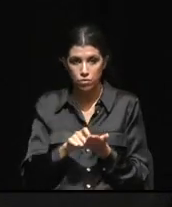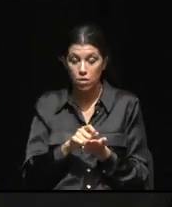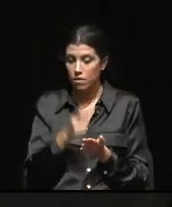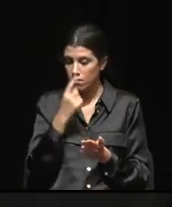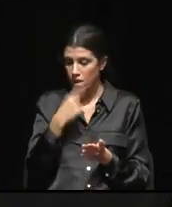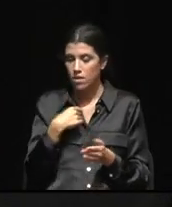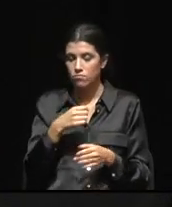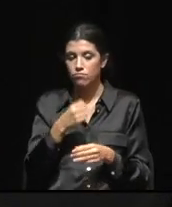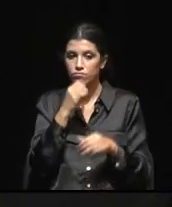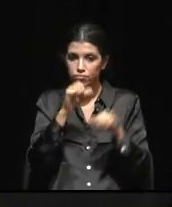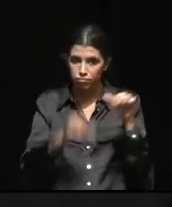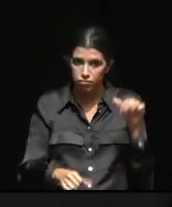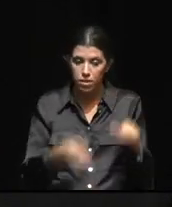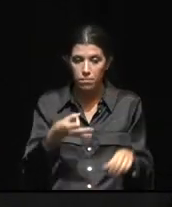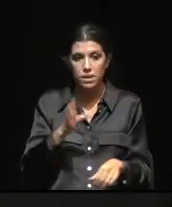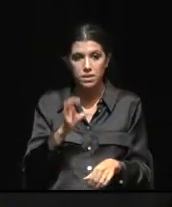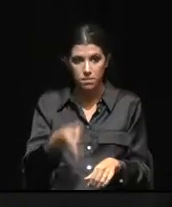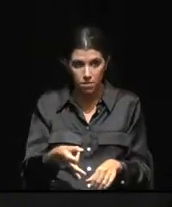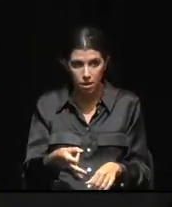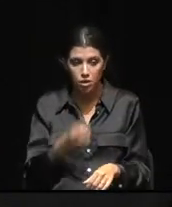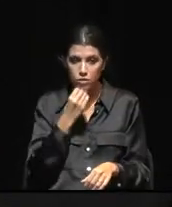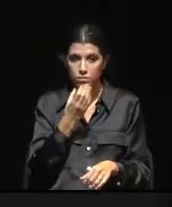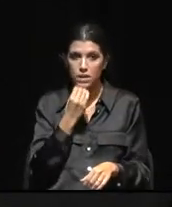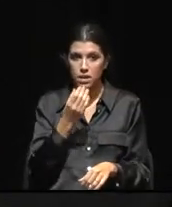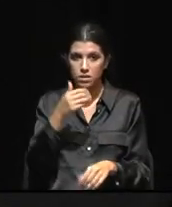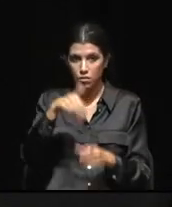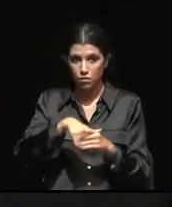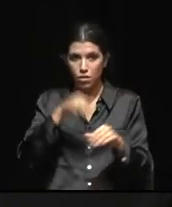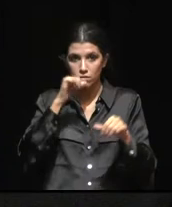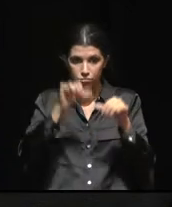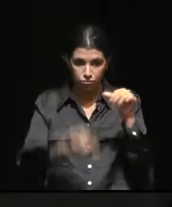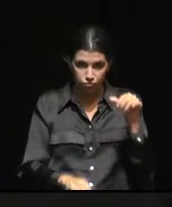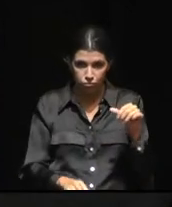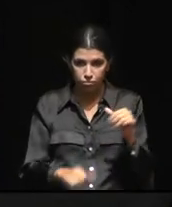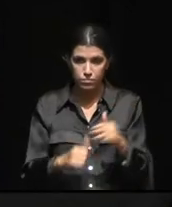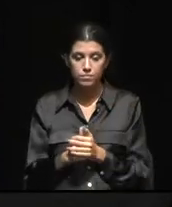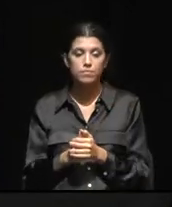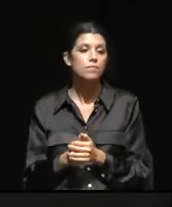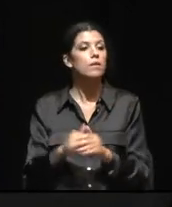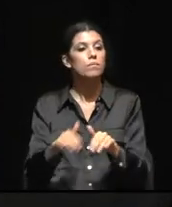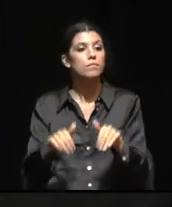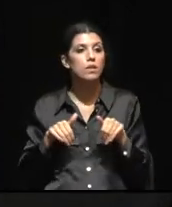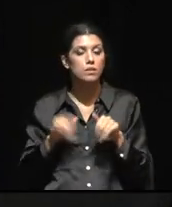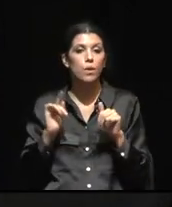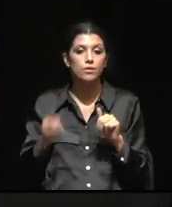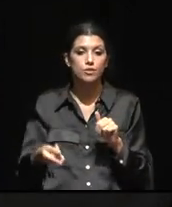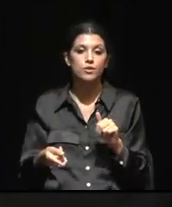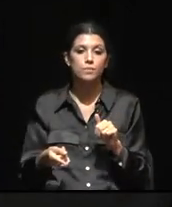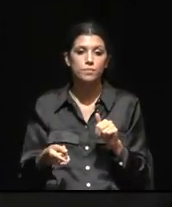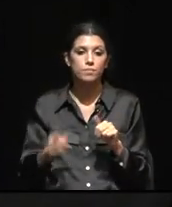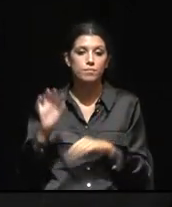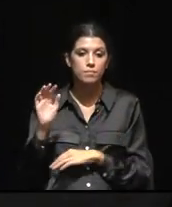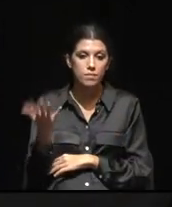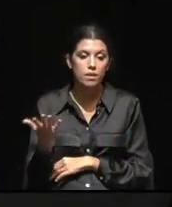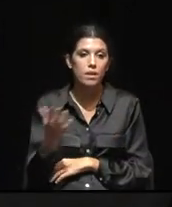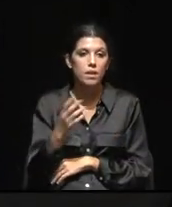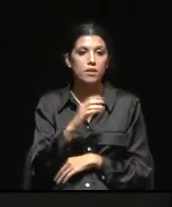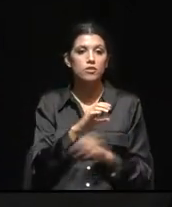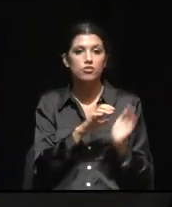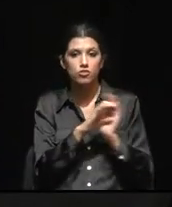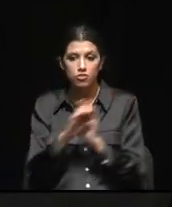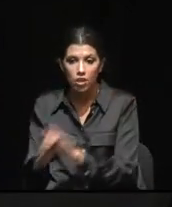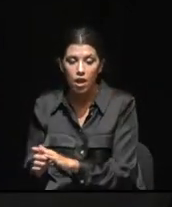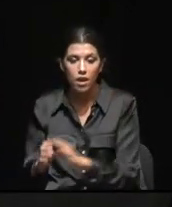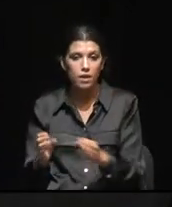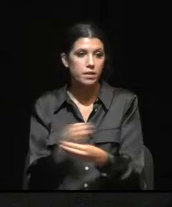PCP com declaração de voto escrita oral quem se abstém Pan chega